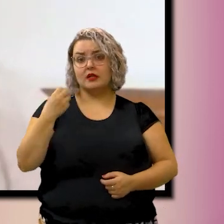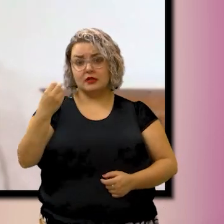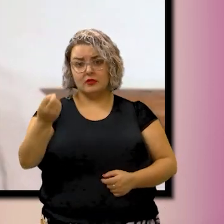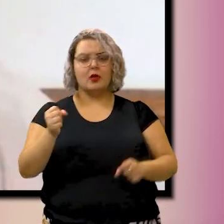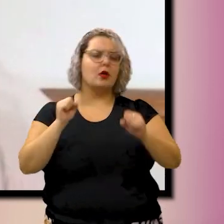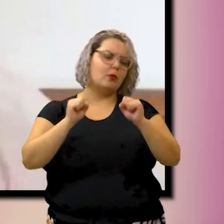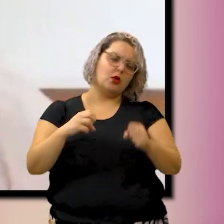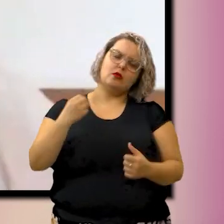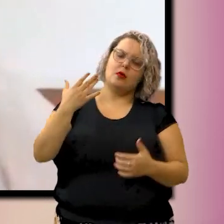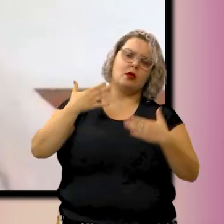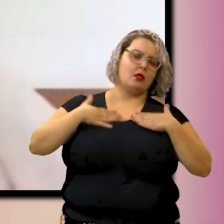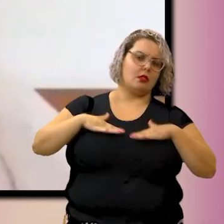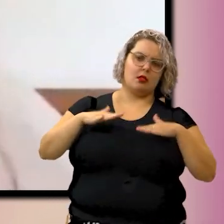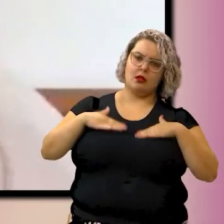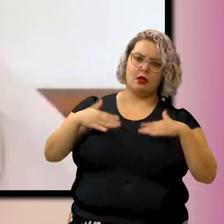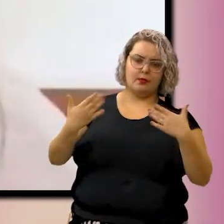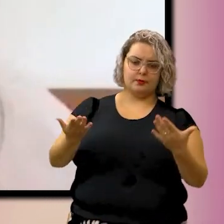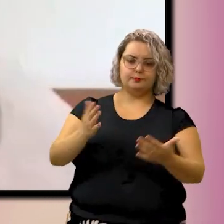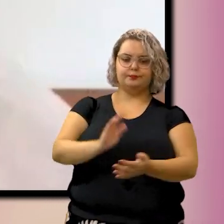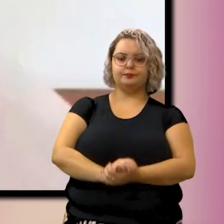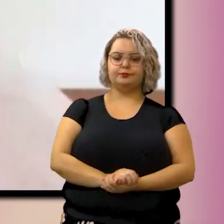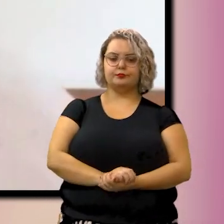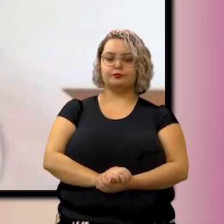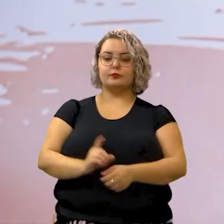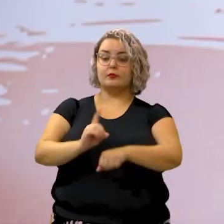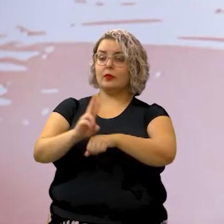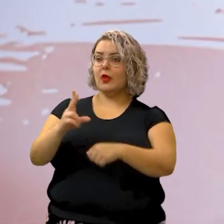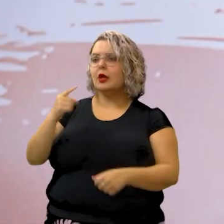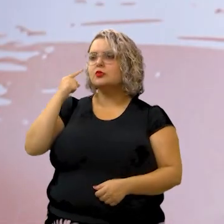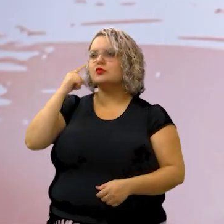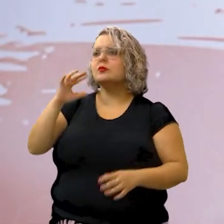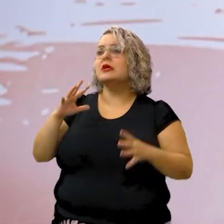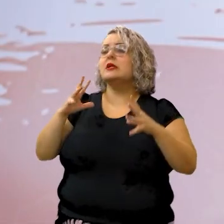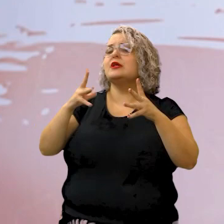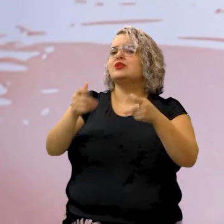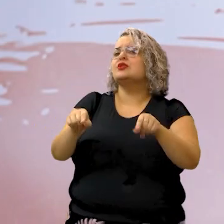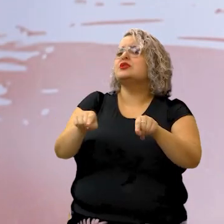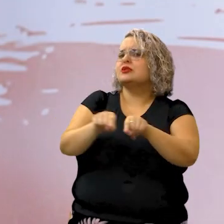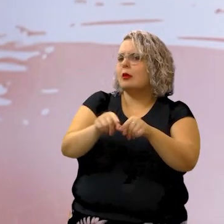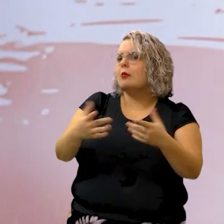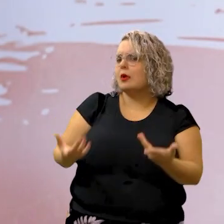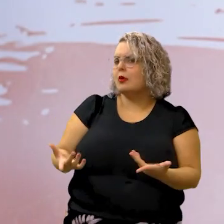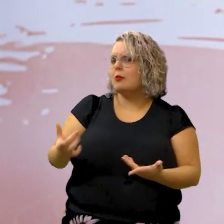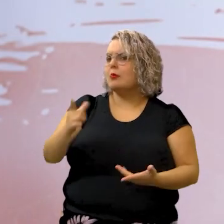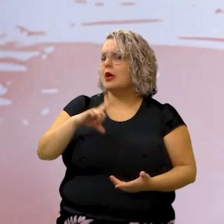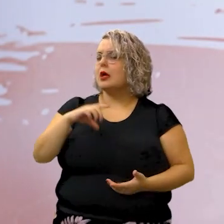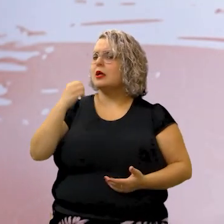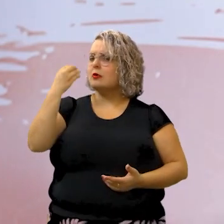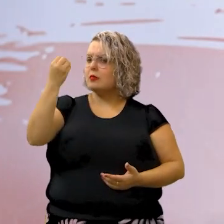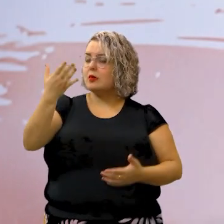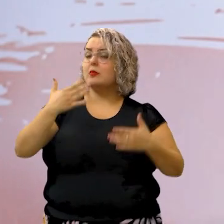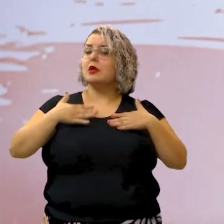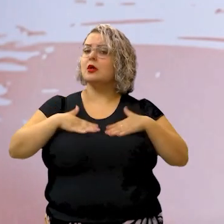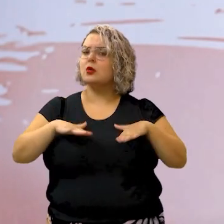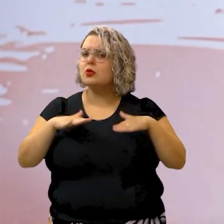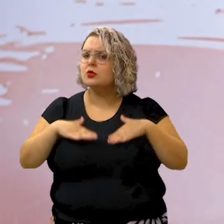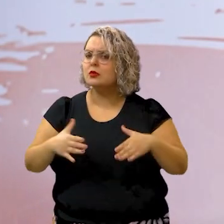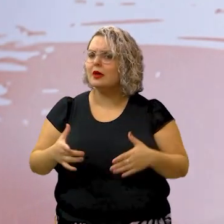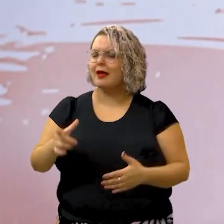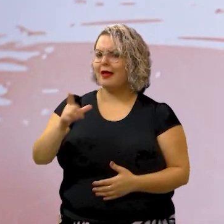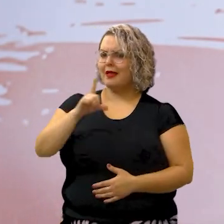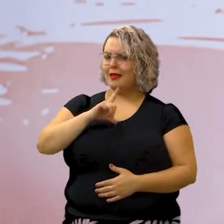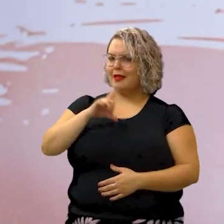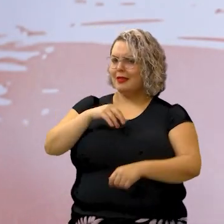sua viagem e aí você vai poder viajar muito mais tranquilo. E doutora, de uma maneira geral também, né, para ter uma viagem